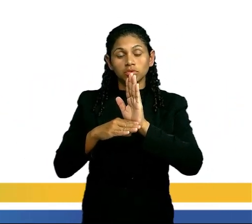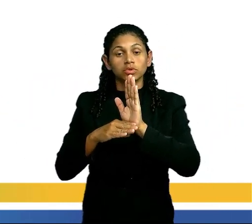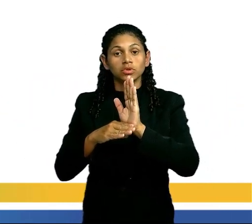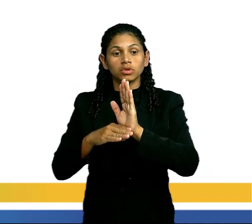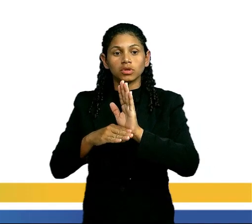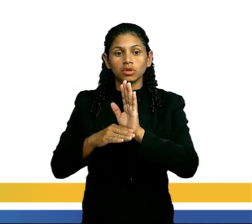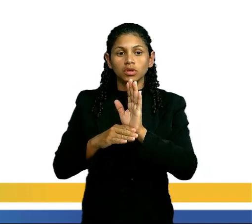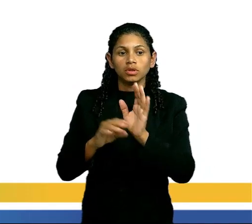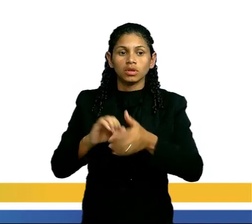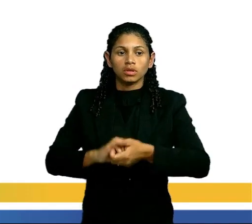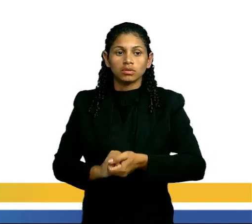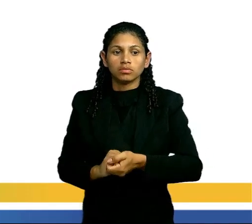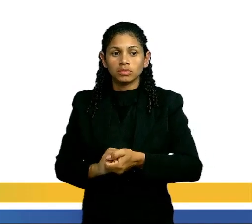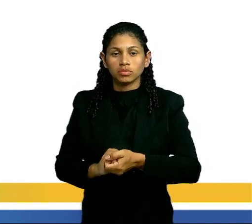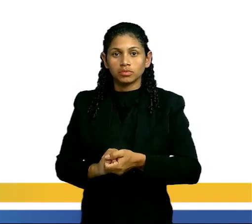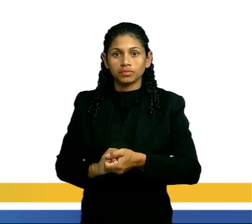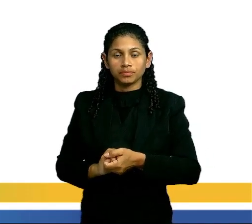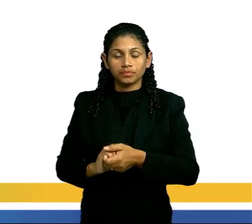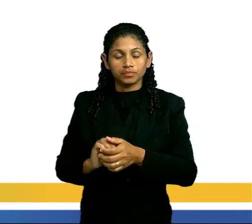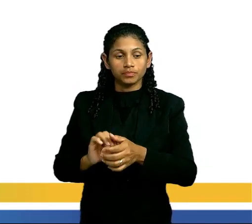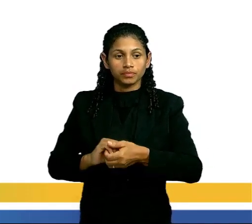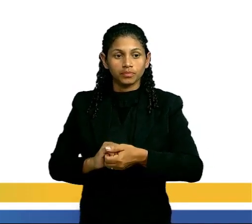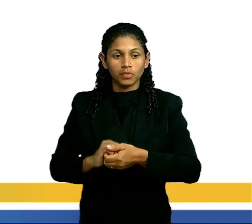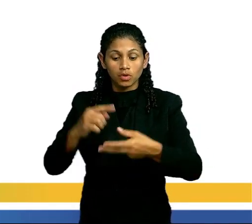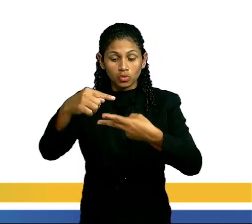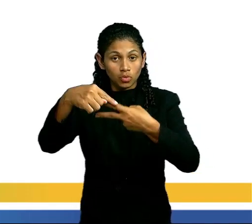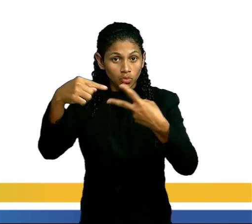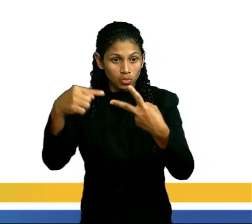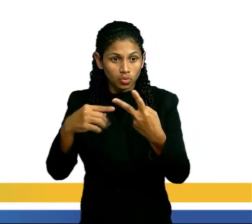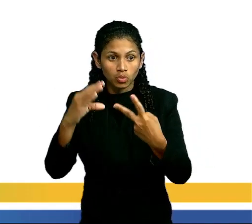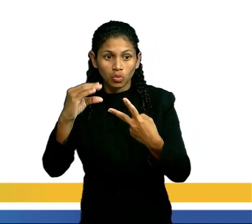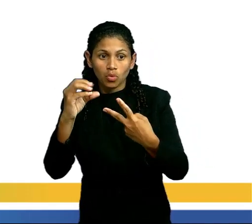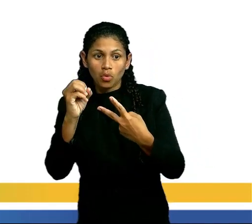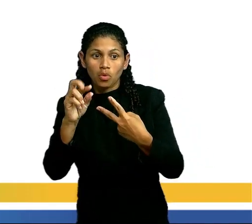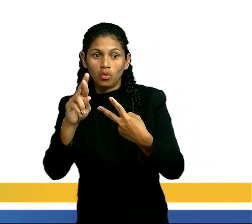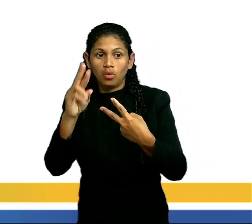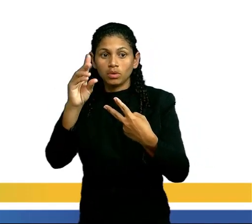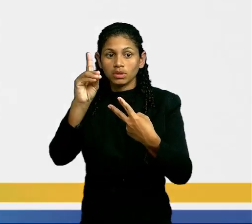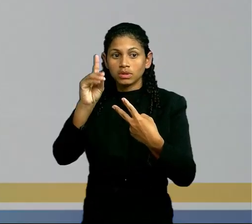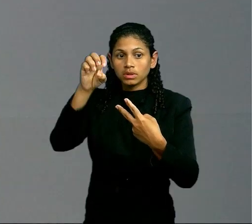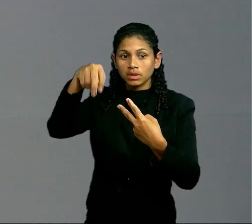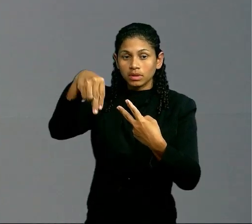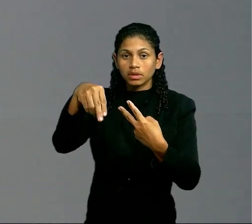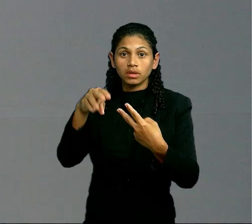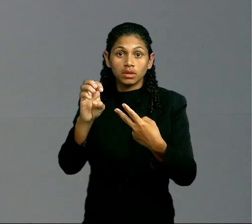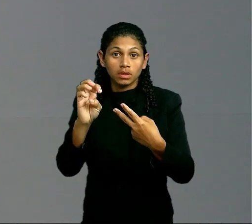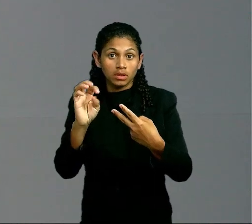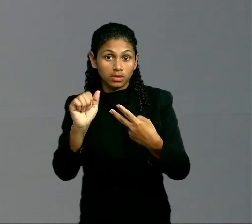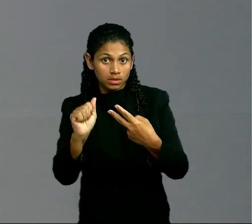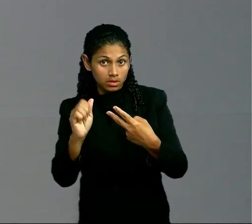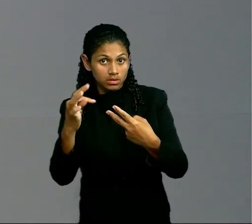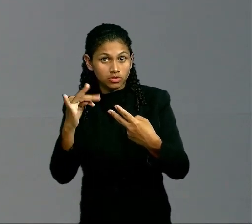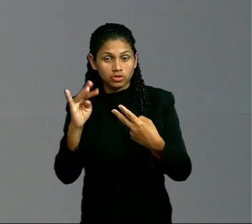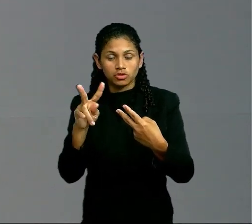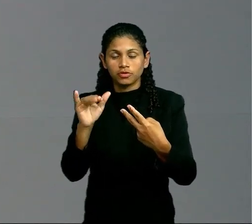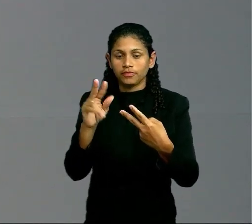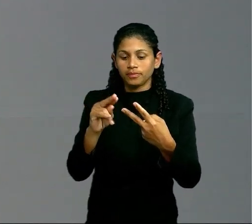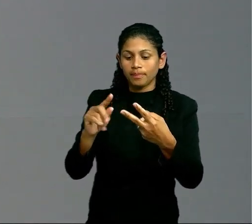ou subordinativas, de acordo com o sentido estabelecido. Então, nós